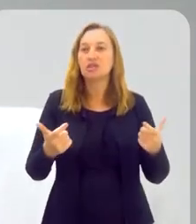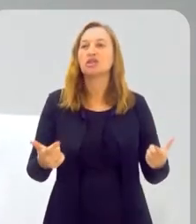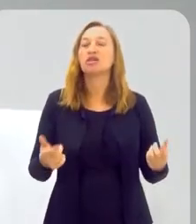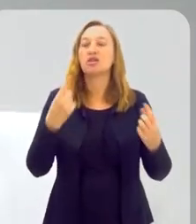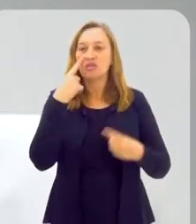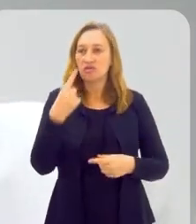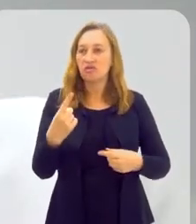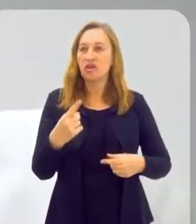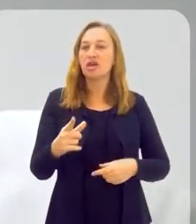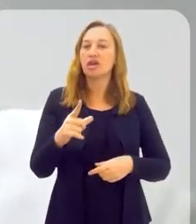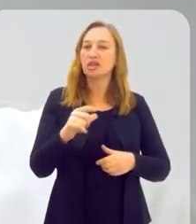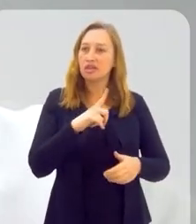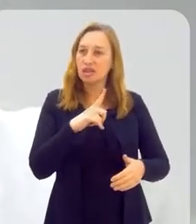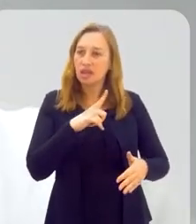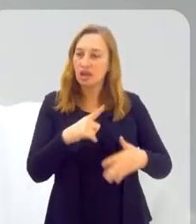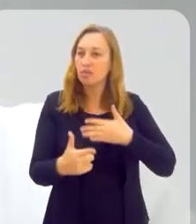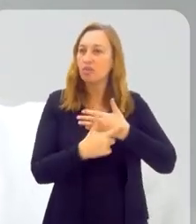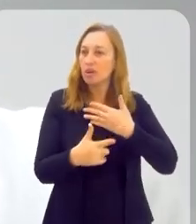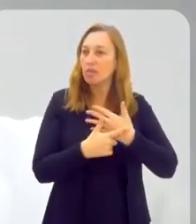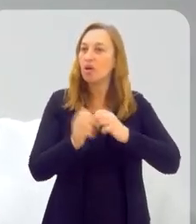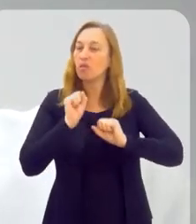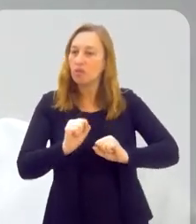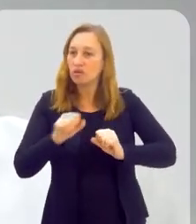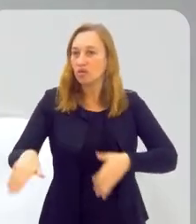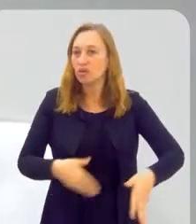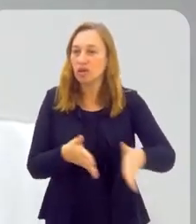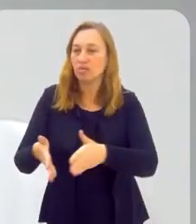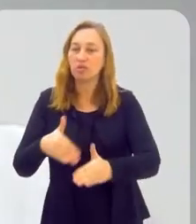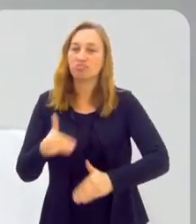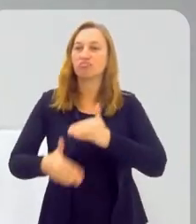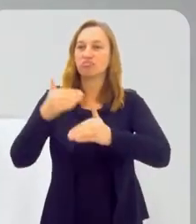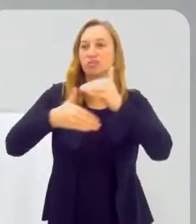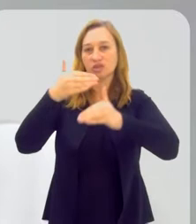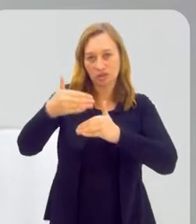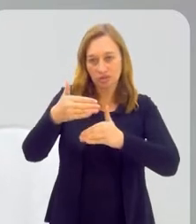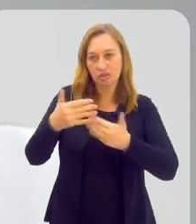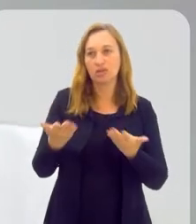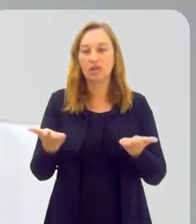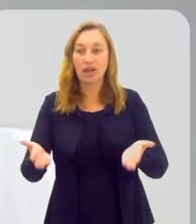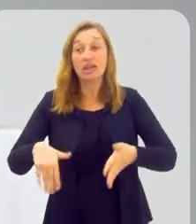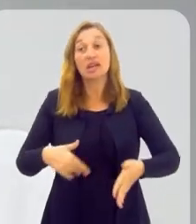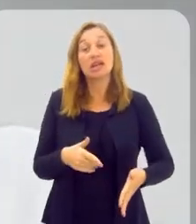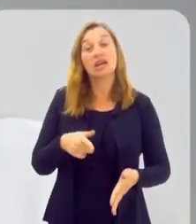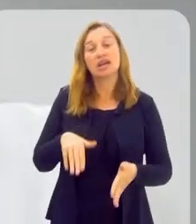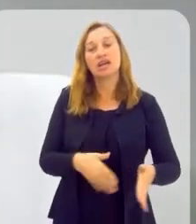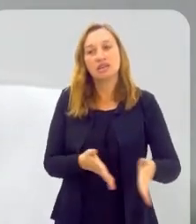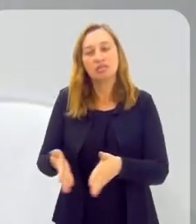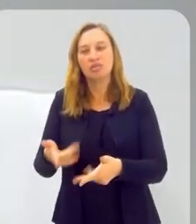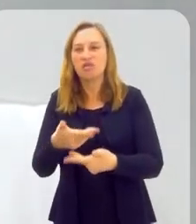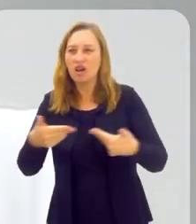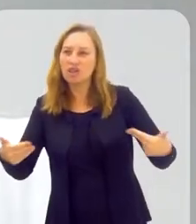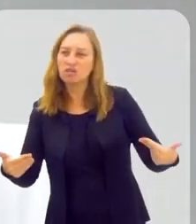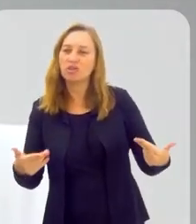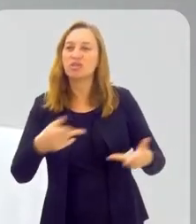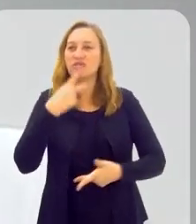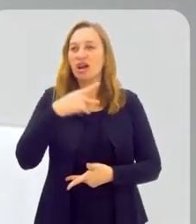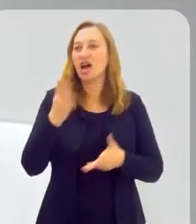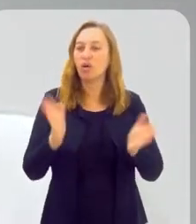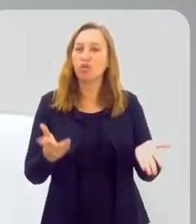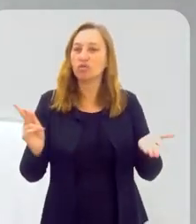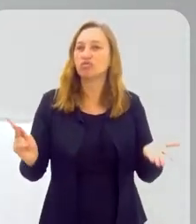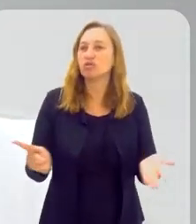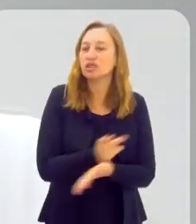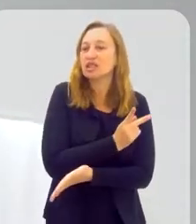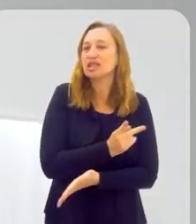e por perceber que, tendo este papel, pode haver ainda um caminho a ser desenvolvido. E é um bocadinho por aí que muitas das coisas que vamos falar